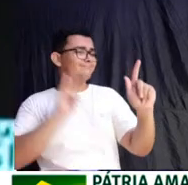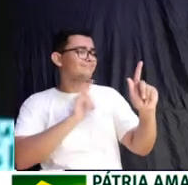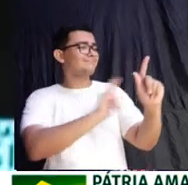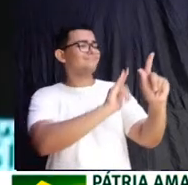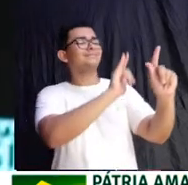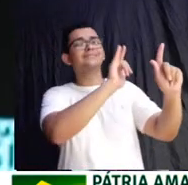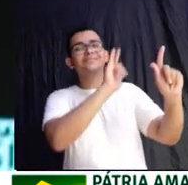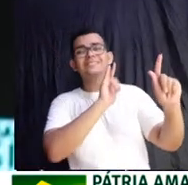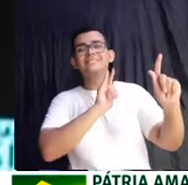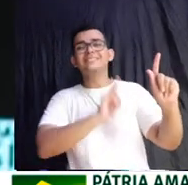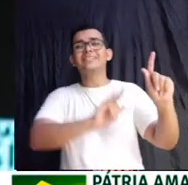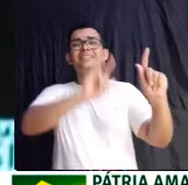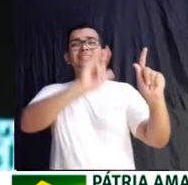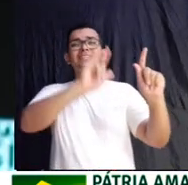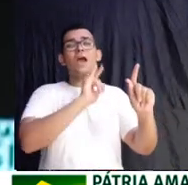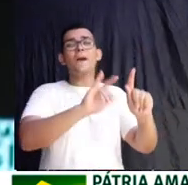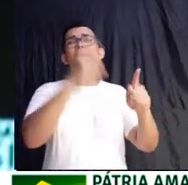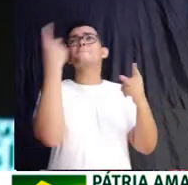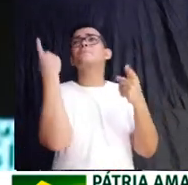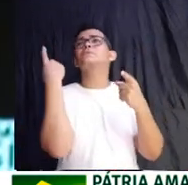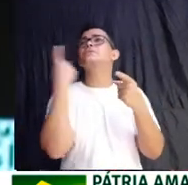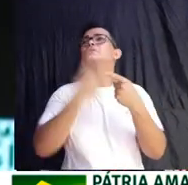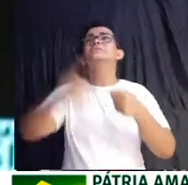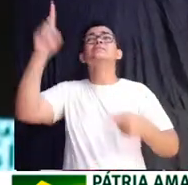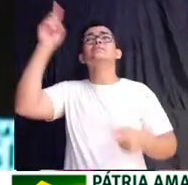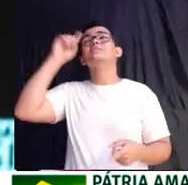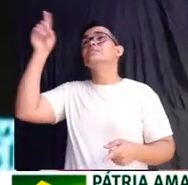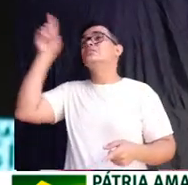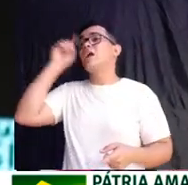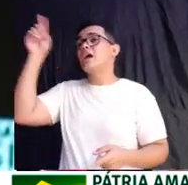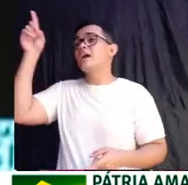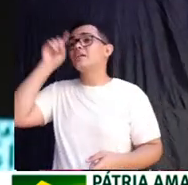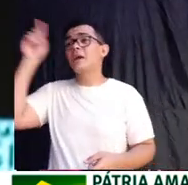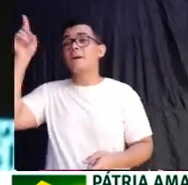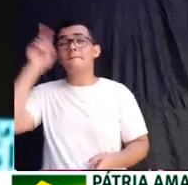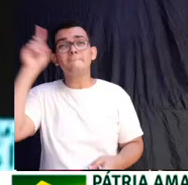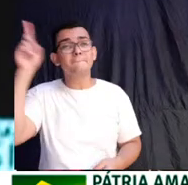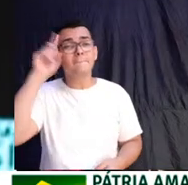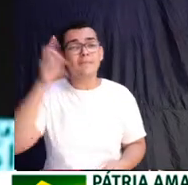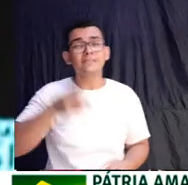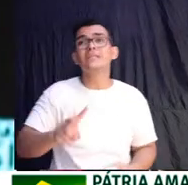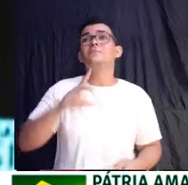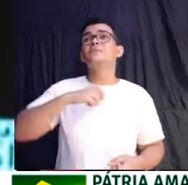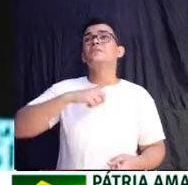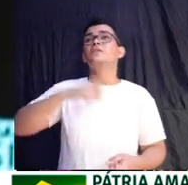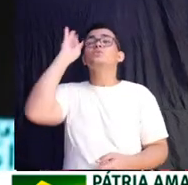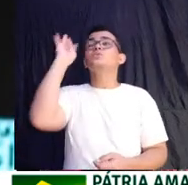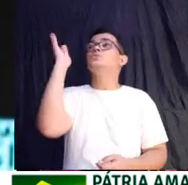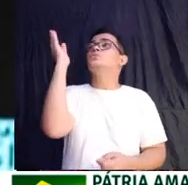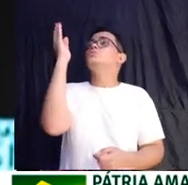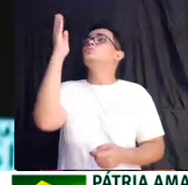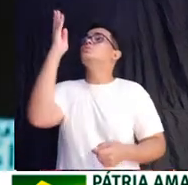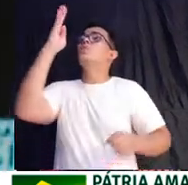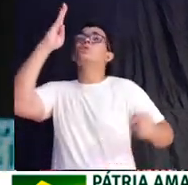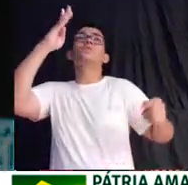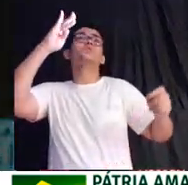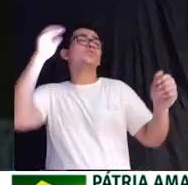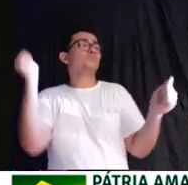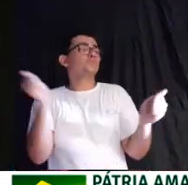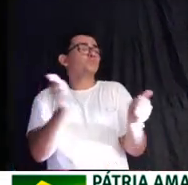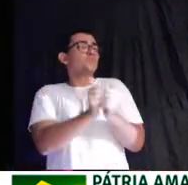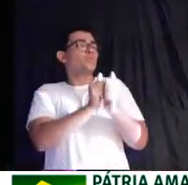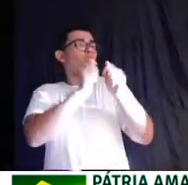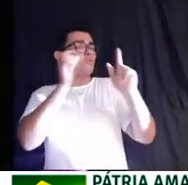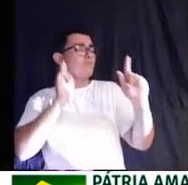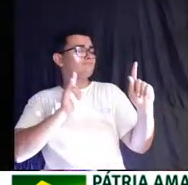dizer, todo dia, toda noite, o meu sonho é você. Eu te amo,